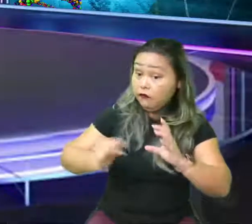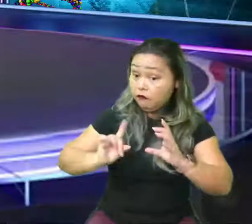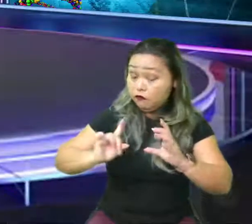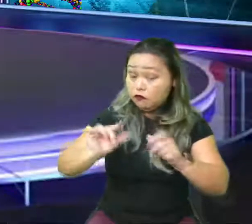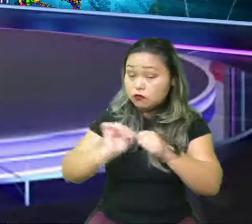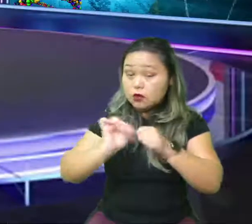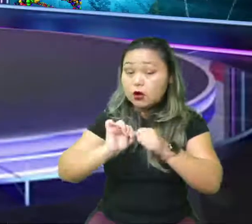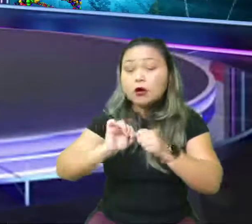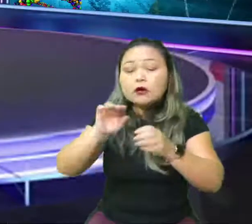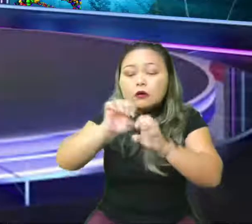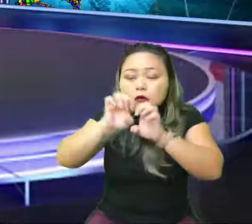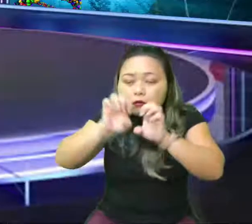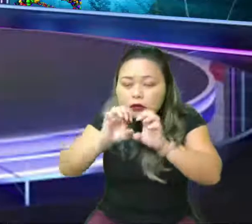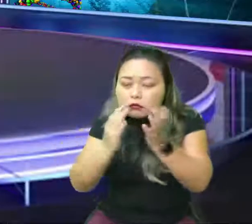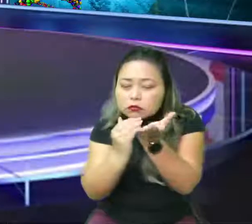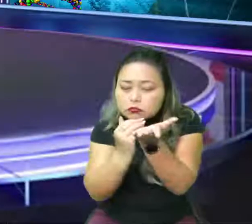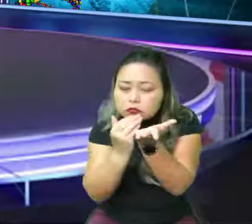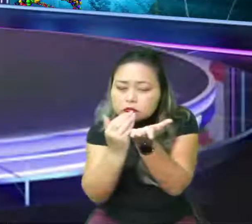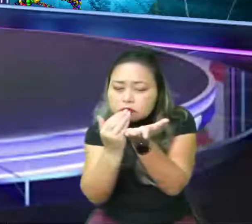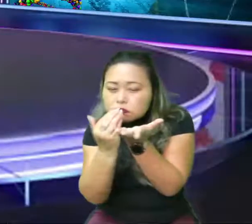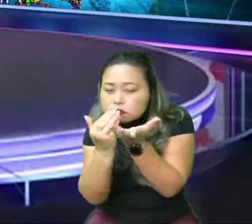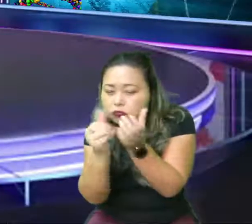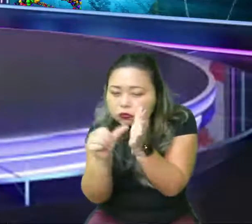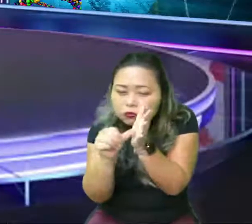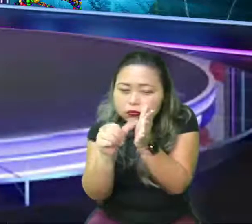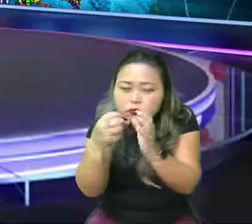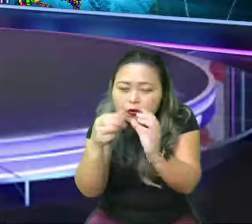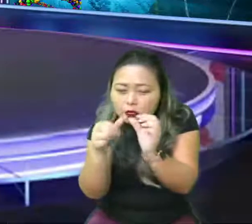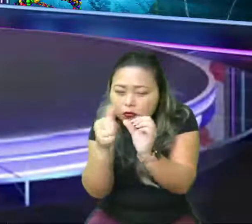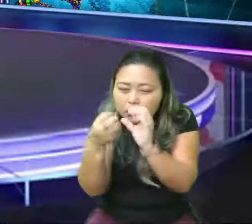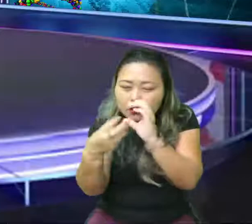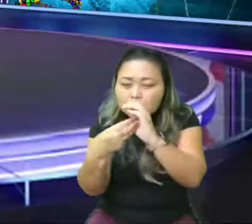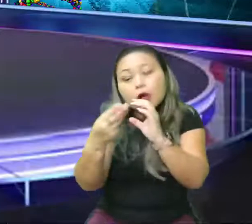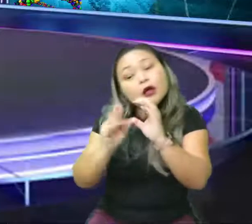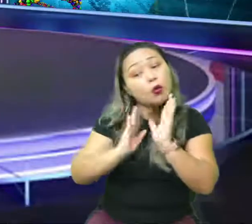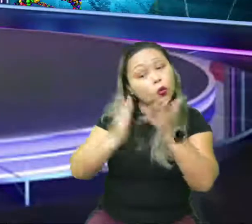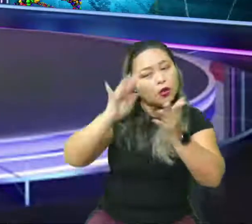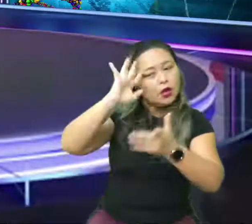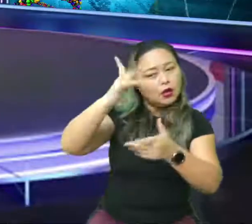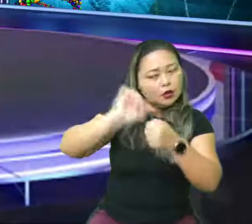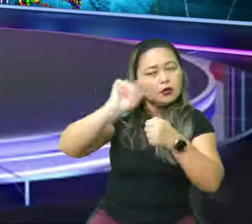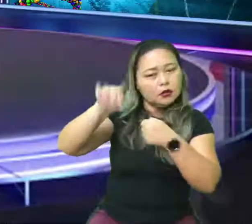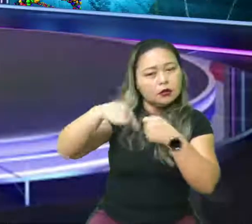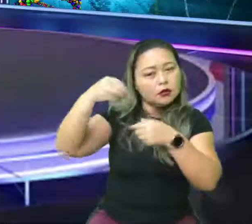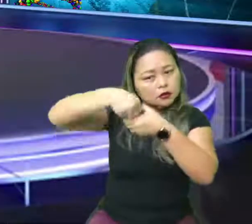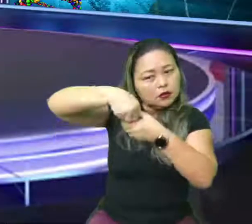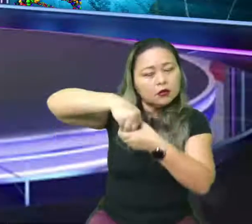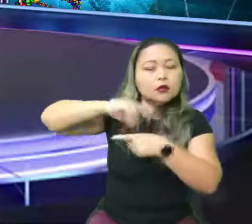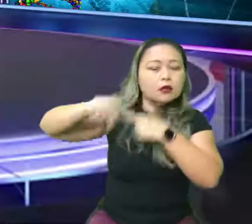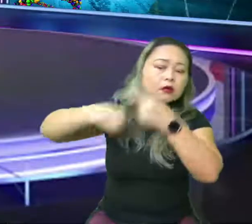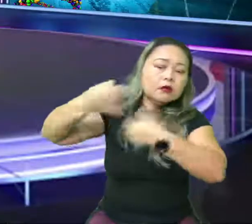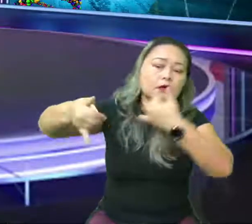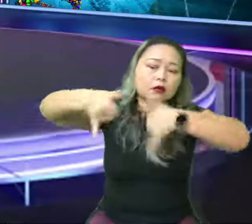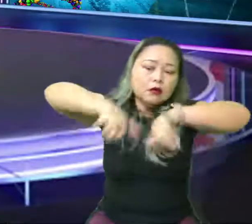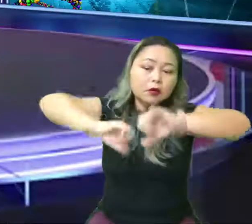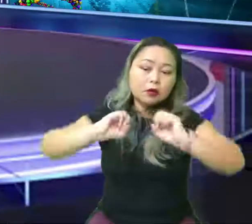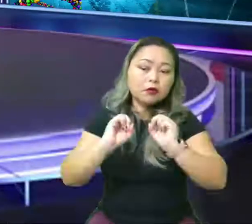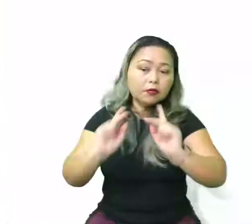estruturas que vão dar início à formação das primeiras células, segundo a teoria, tá, da evolução química.